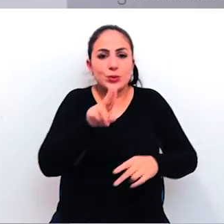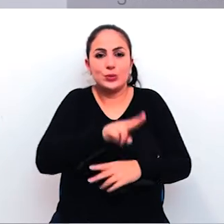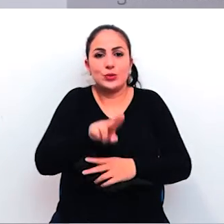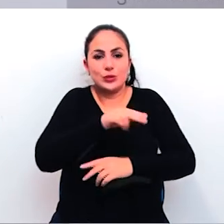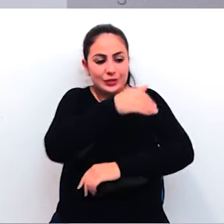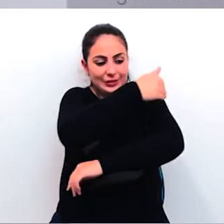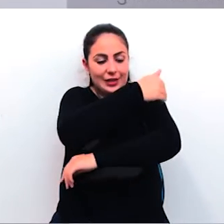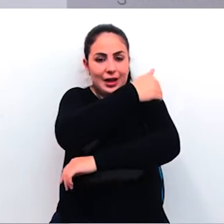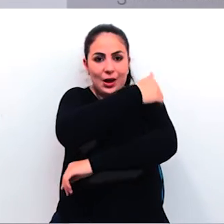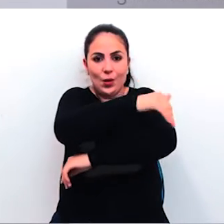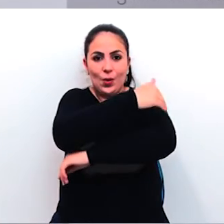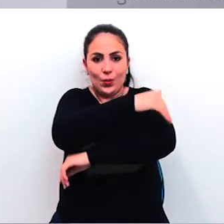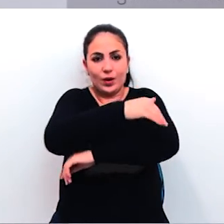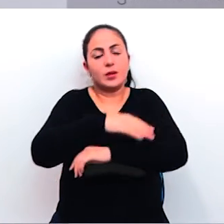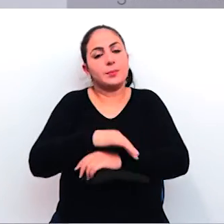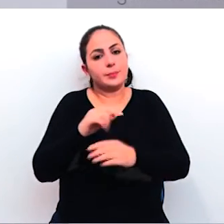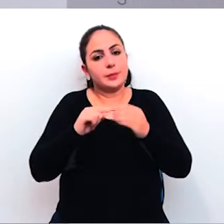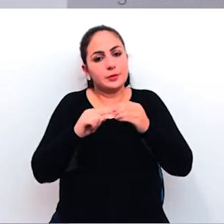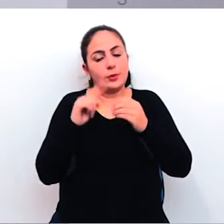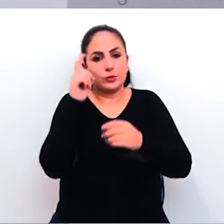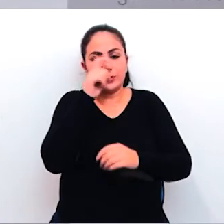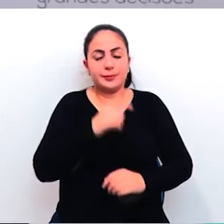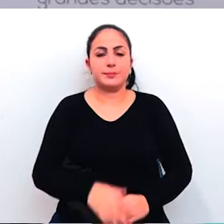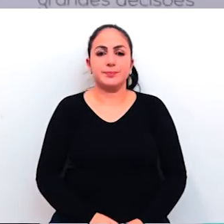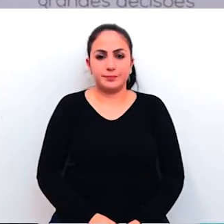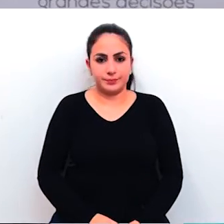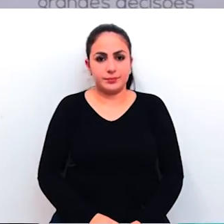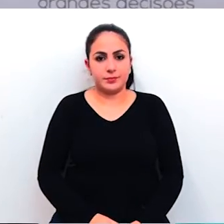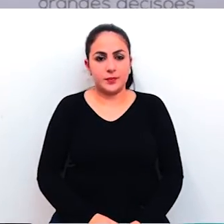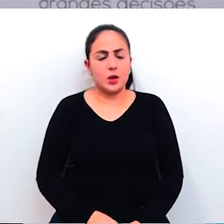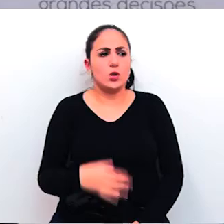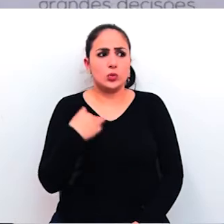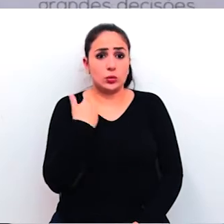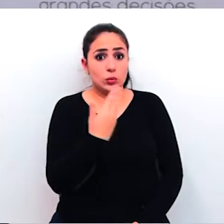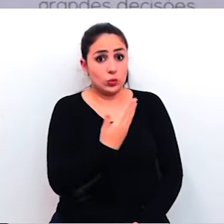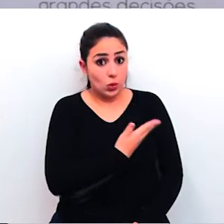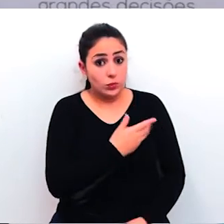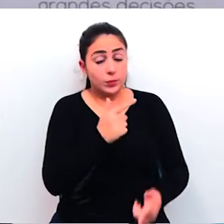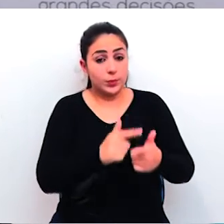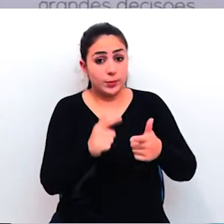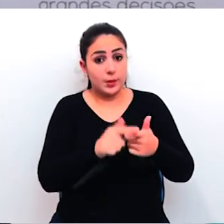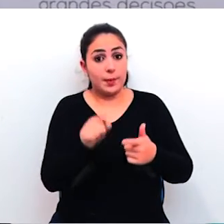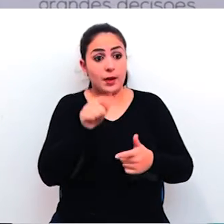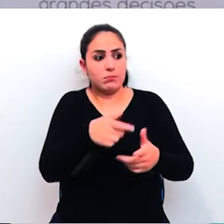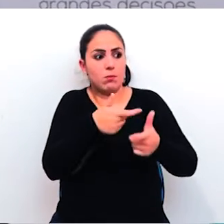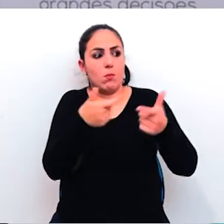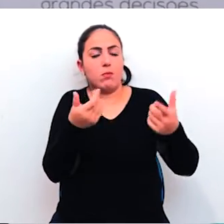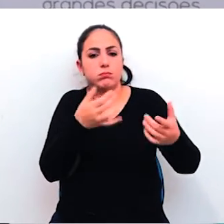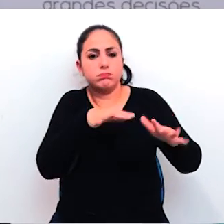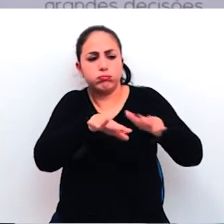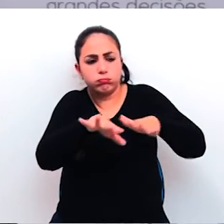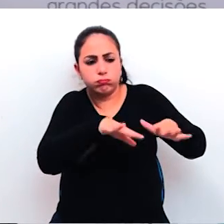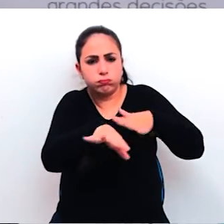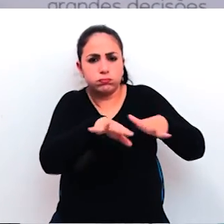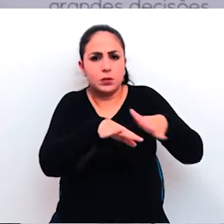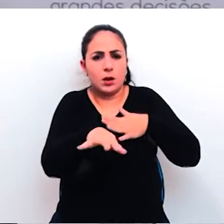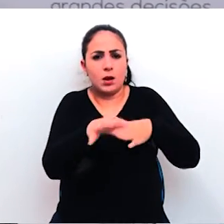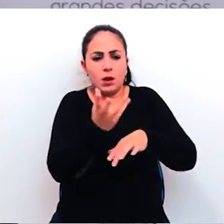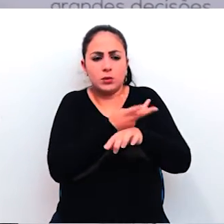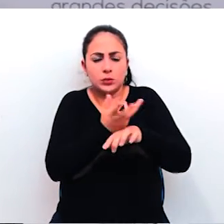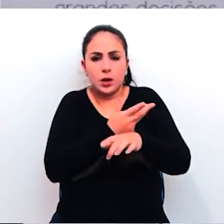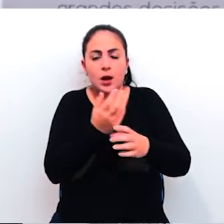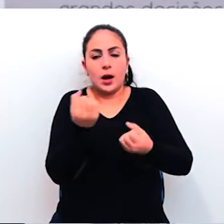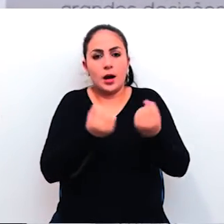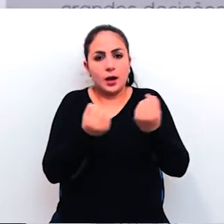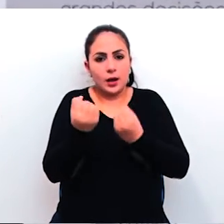essa é a principal dificuldade que a gente enfrenta hoje nosso maior problema é o alto fluxo de veículos e caminhões na entrada